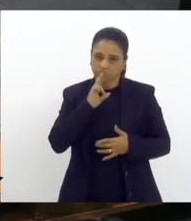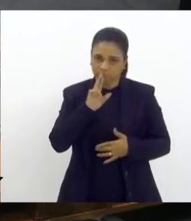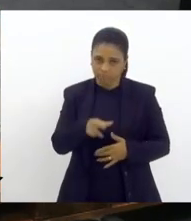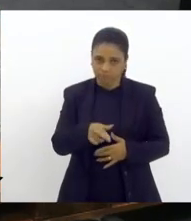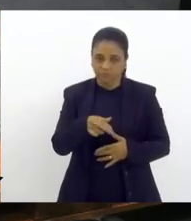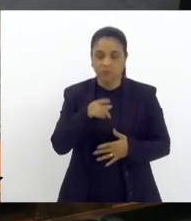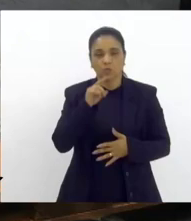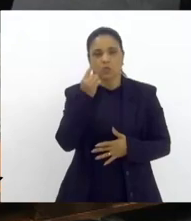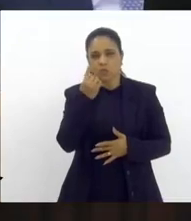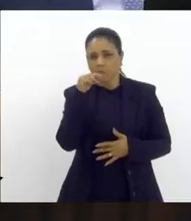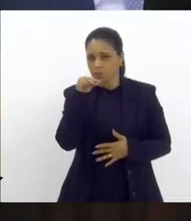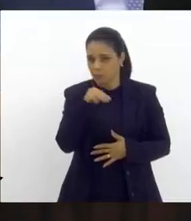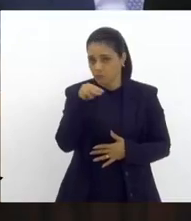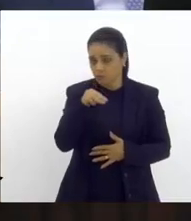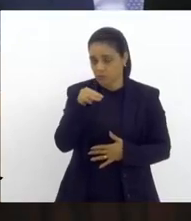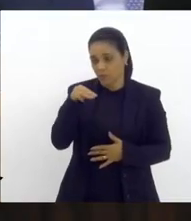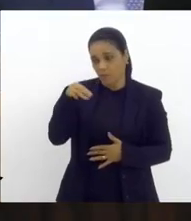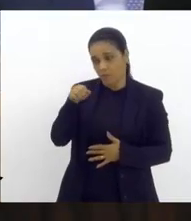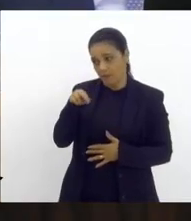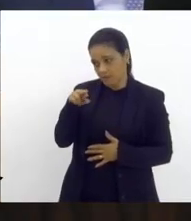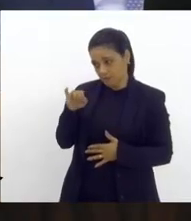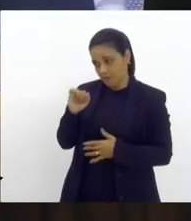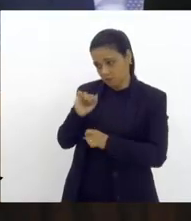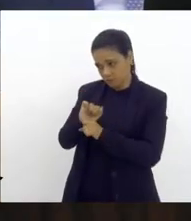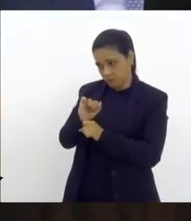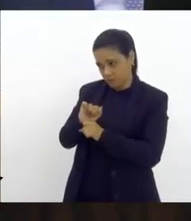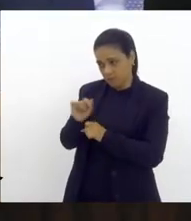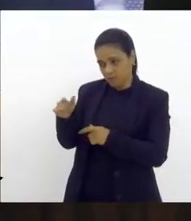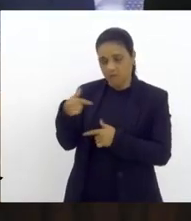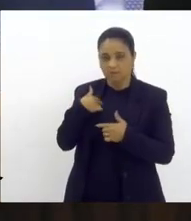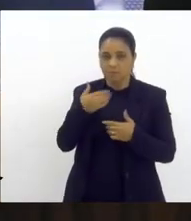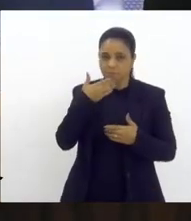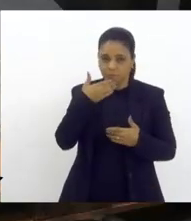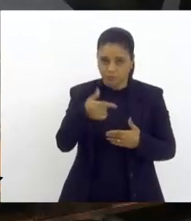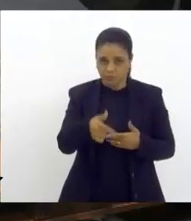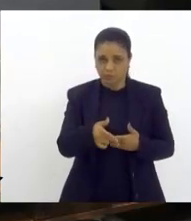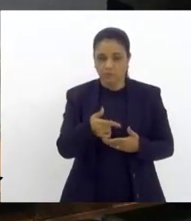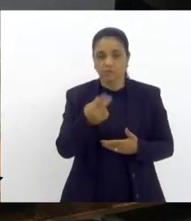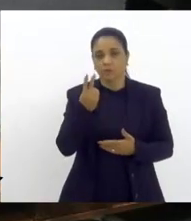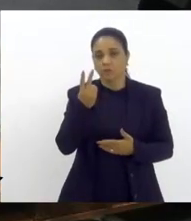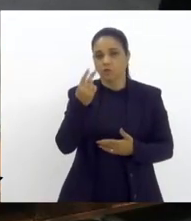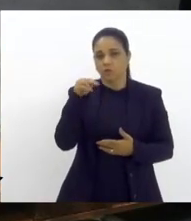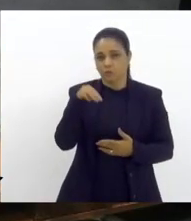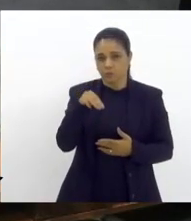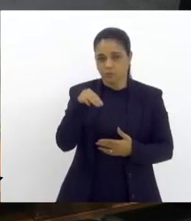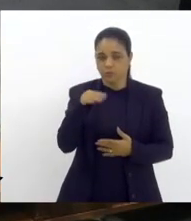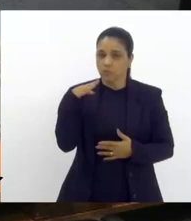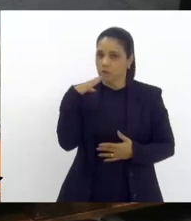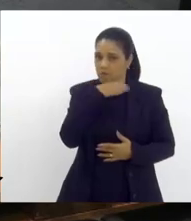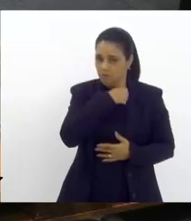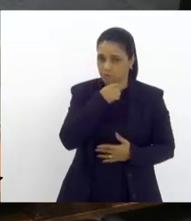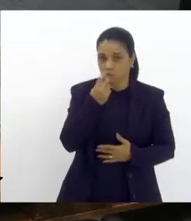só um minutinho Marina porque ele foi citado por favor dois minutos